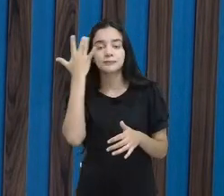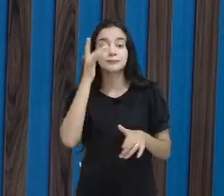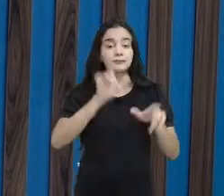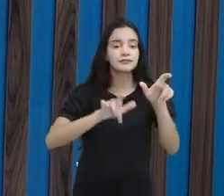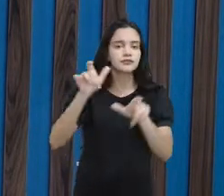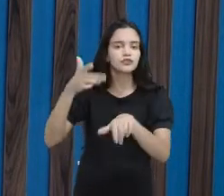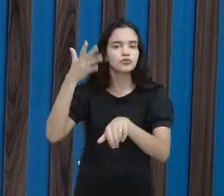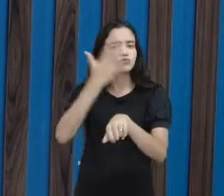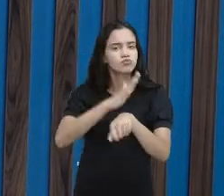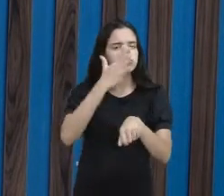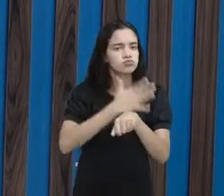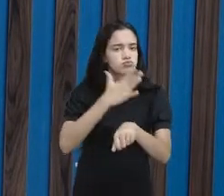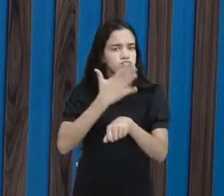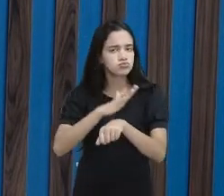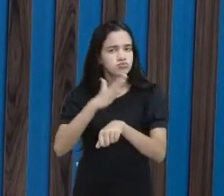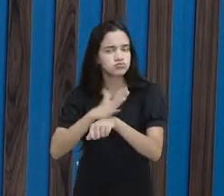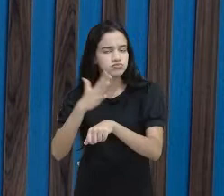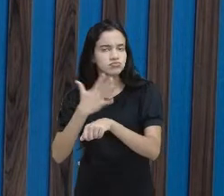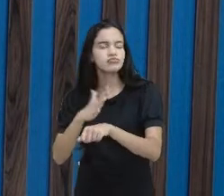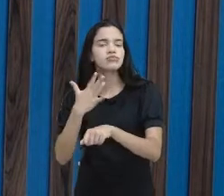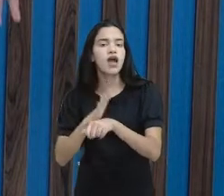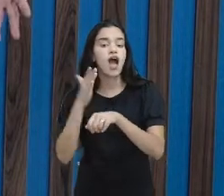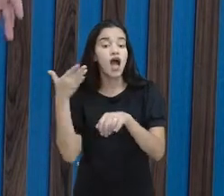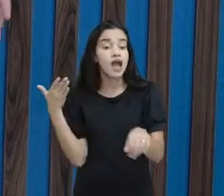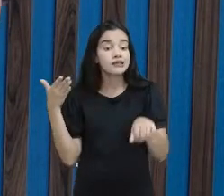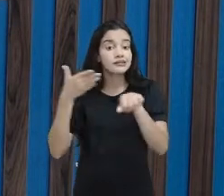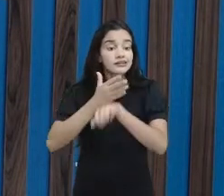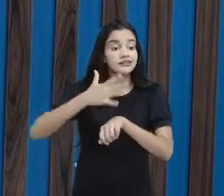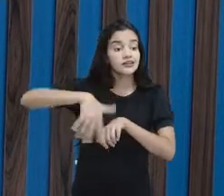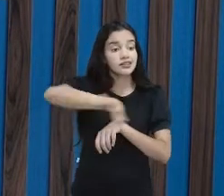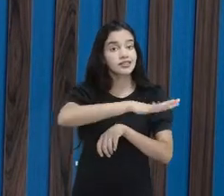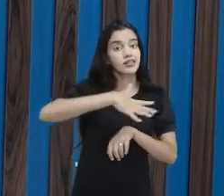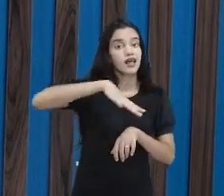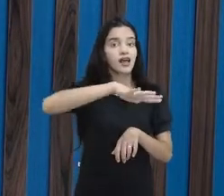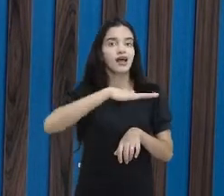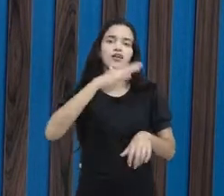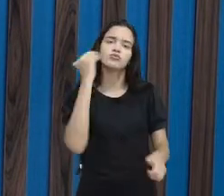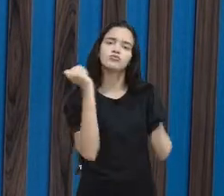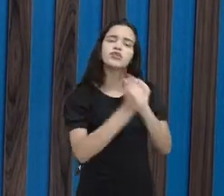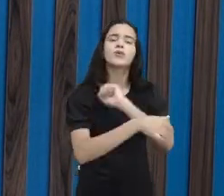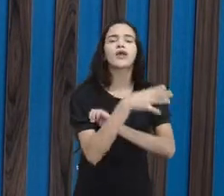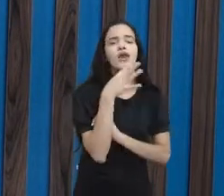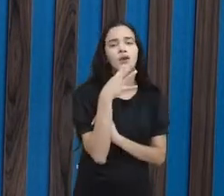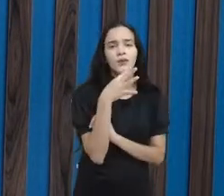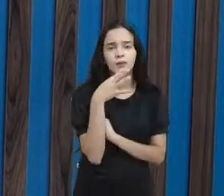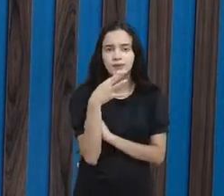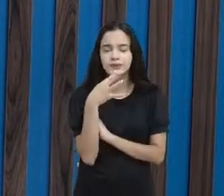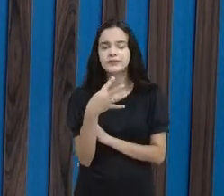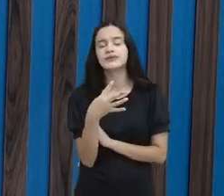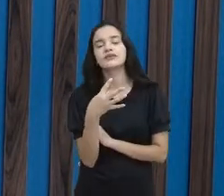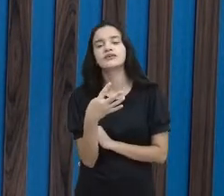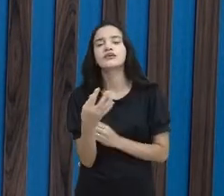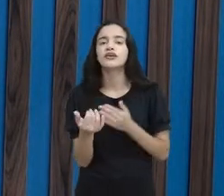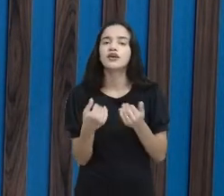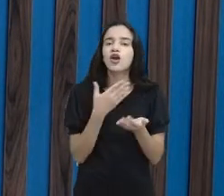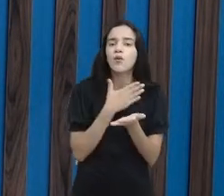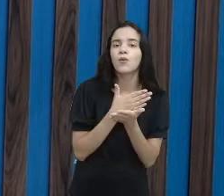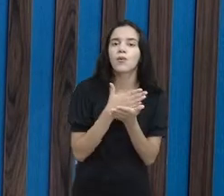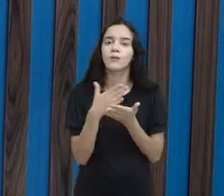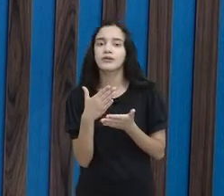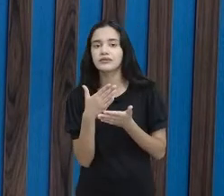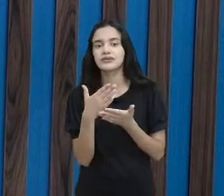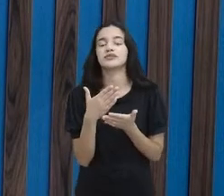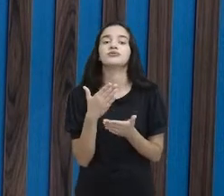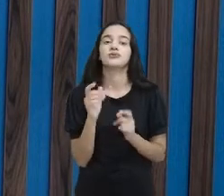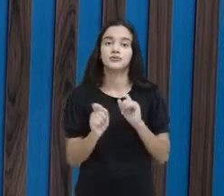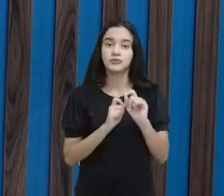né, comecem aí a entrar nessa modalidade, a conhecer, e aí começa a elevar